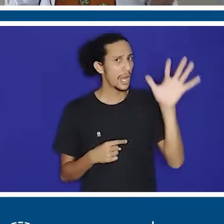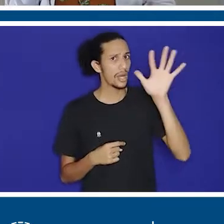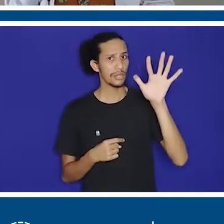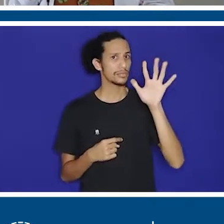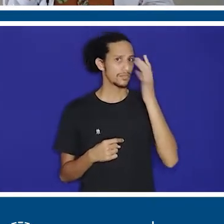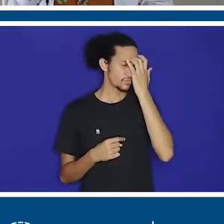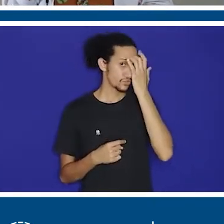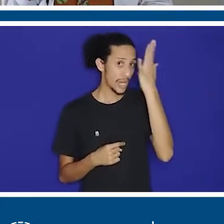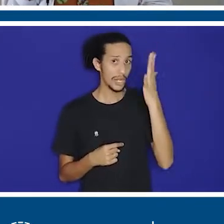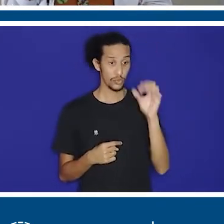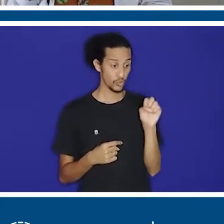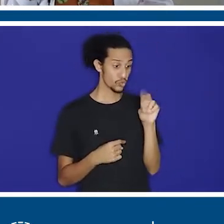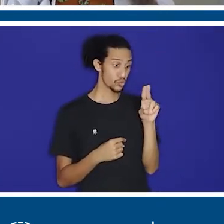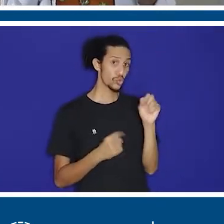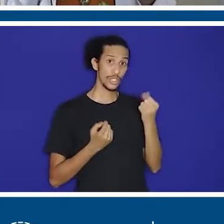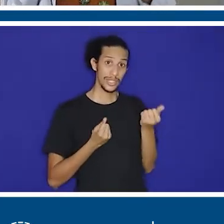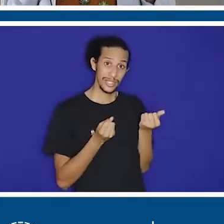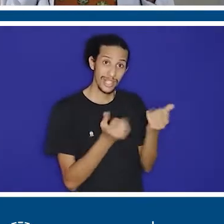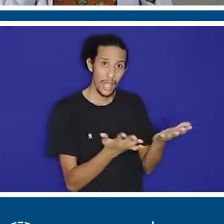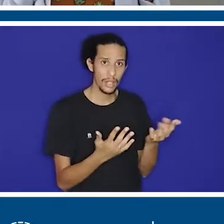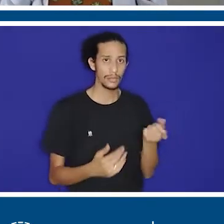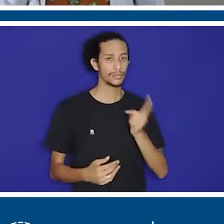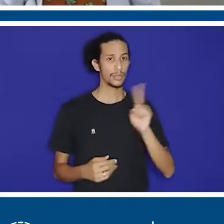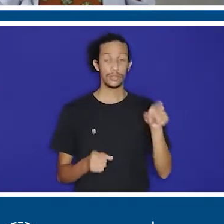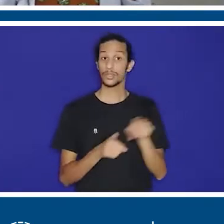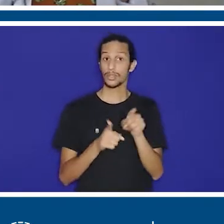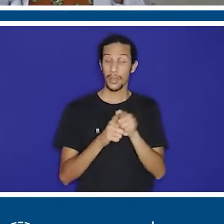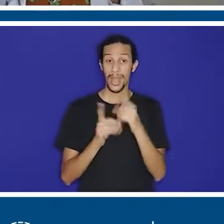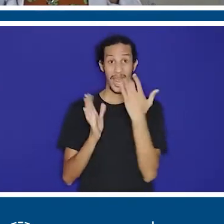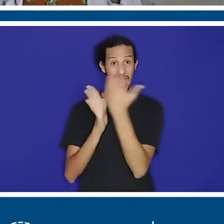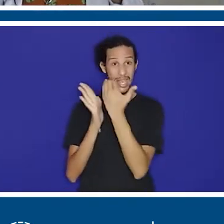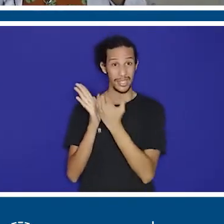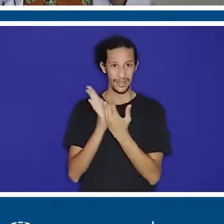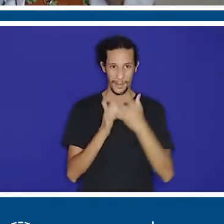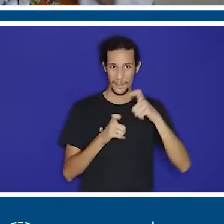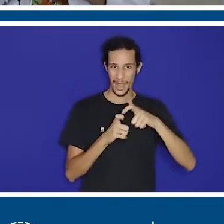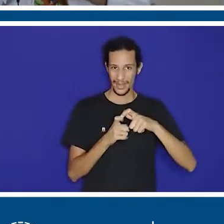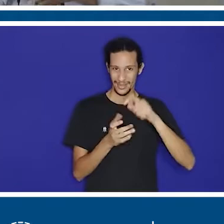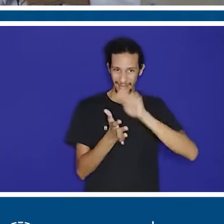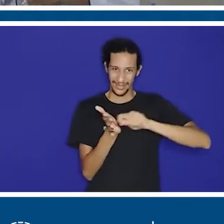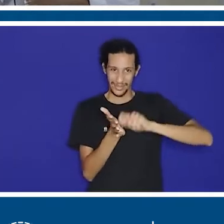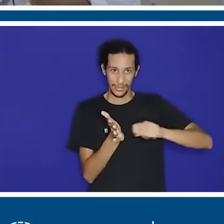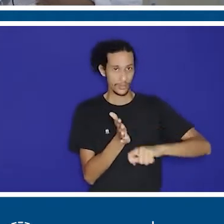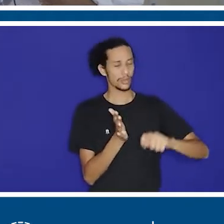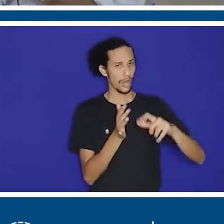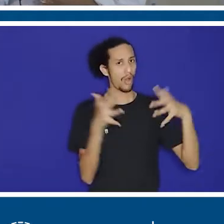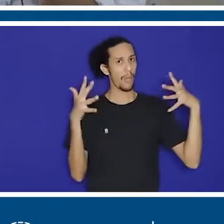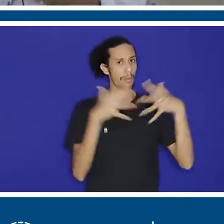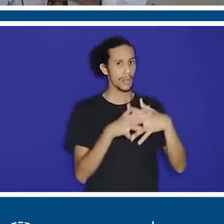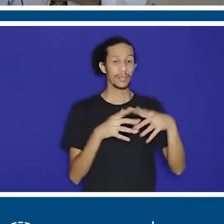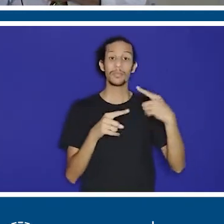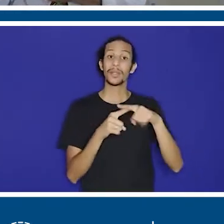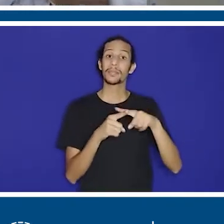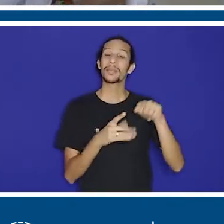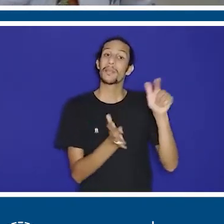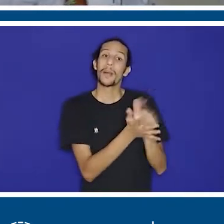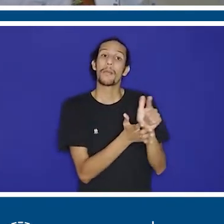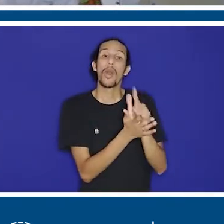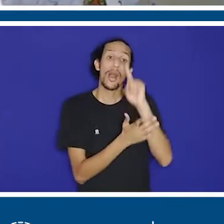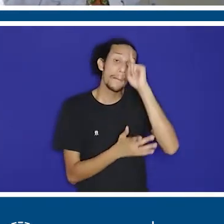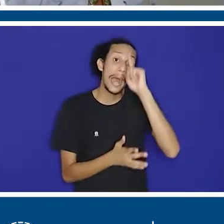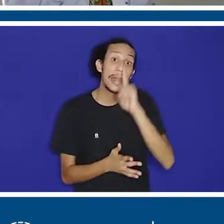são fornecidos pelo SUS. E a receita é uma receita bem complicada, é uma receita amarela, mas